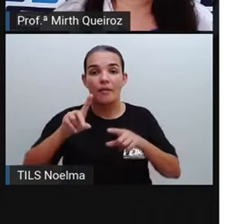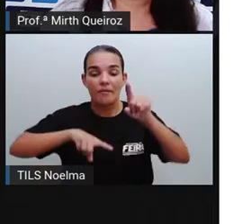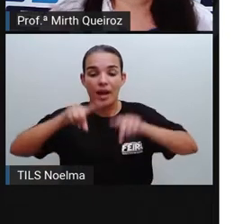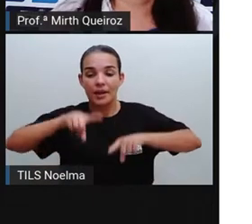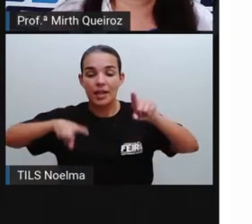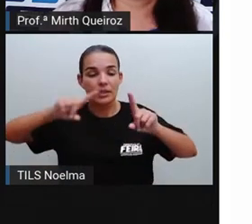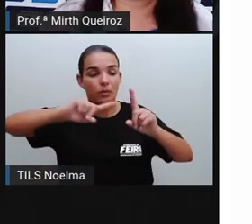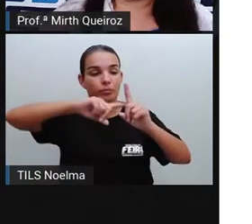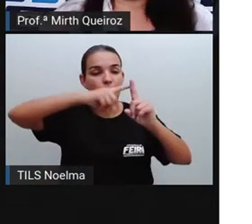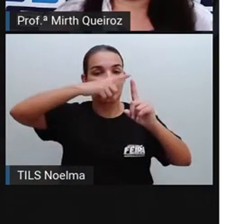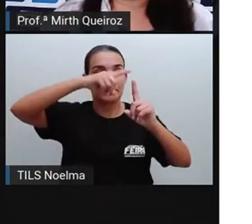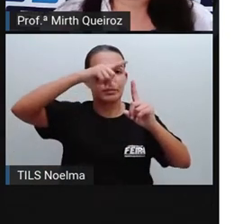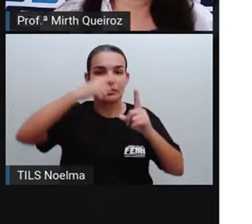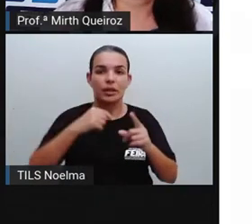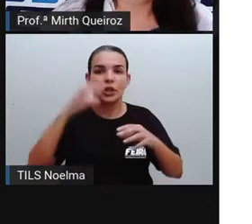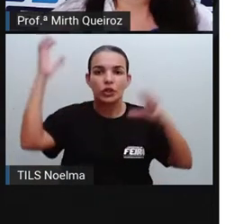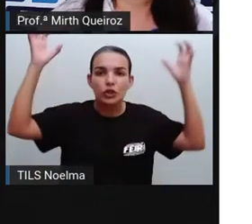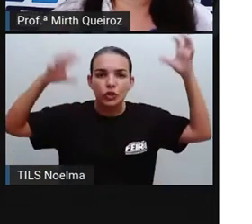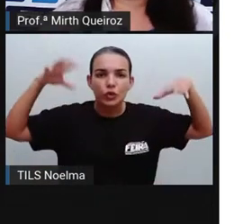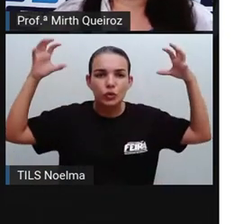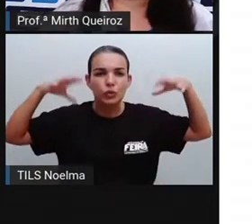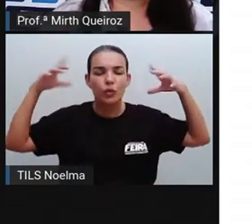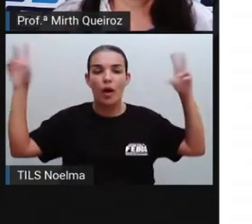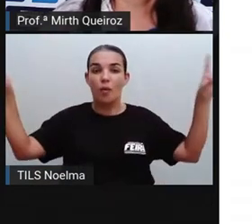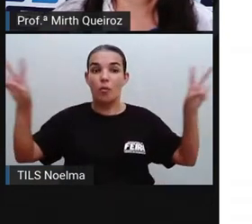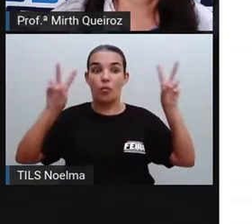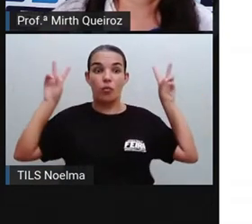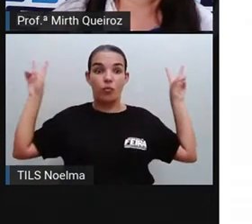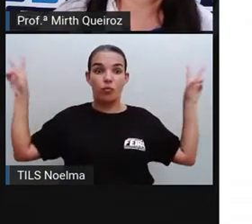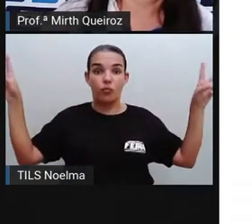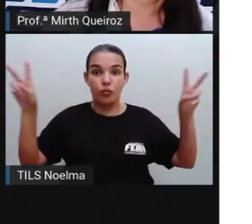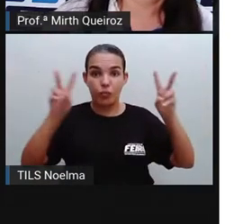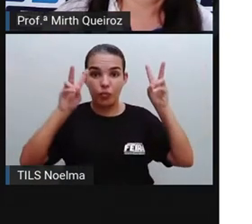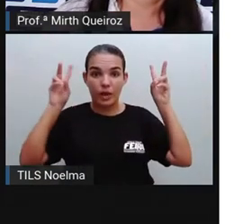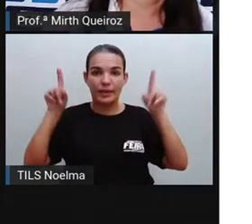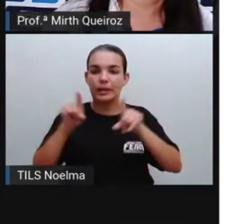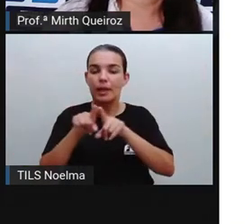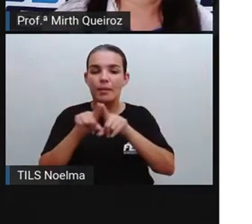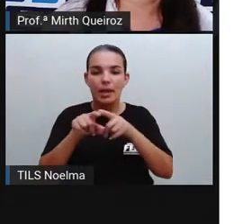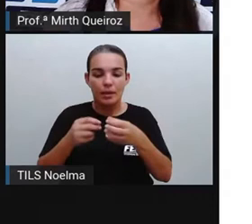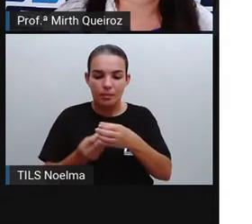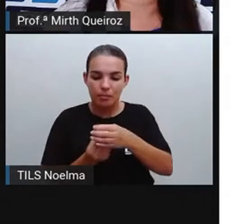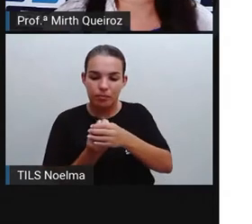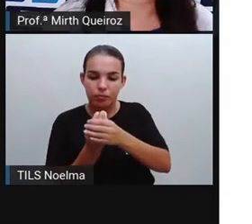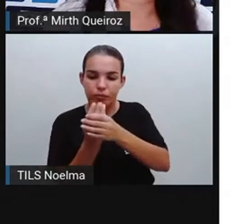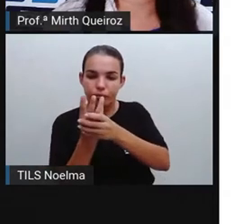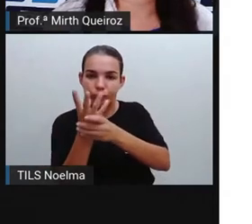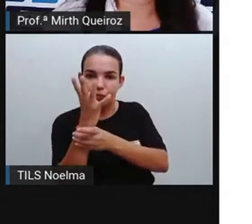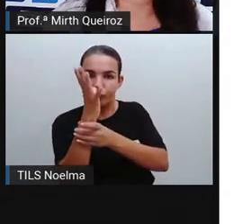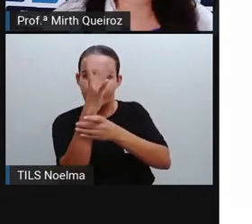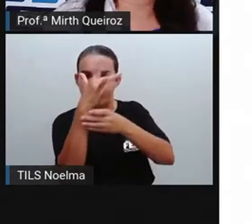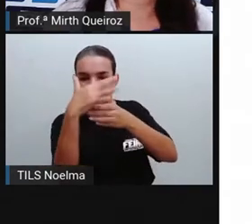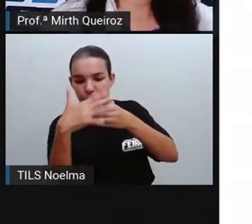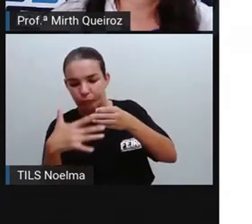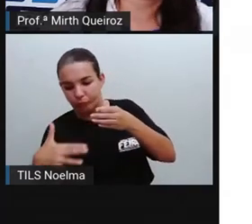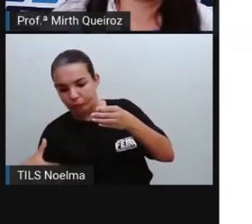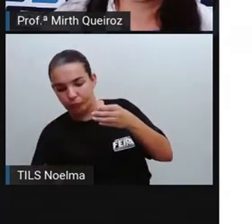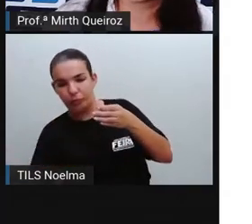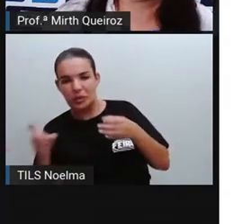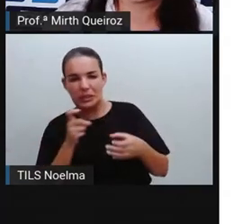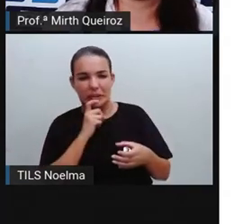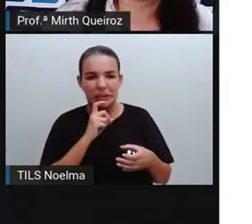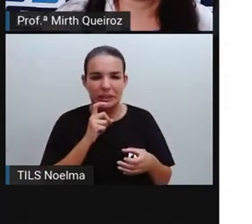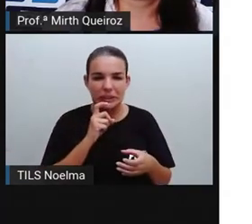temperaturas, as próprias chuvas, né? Os ventos, um vulcão que entrou em erupção, ocorre de forma natural, são